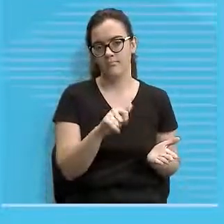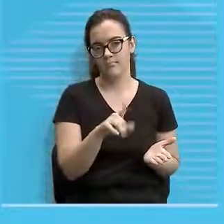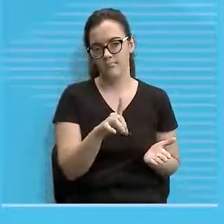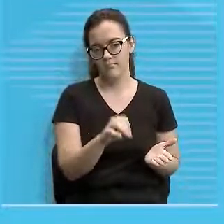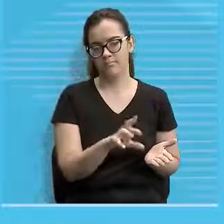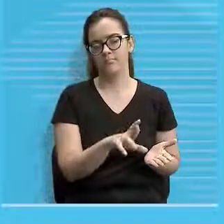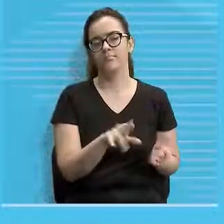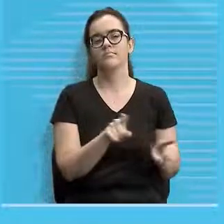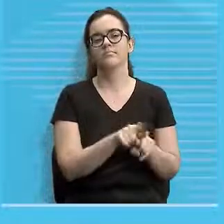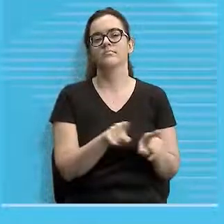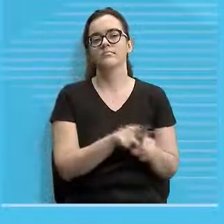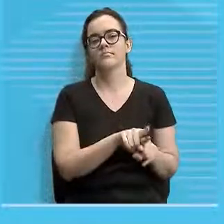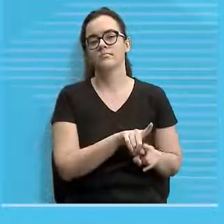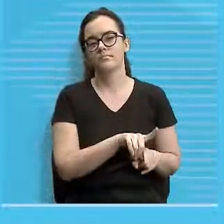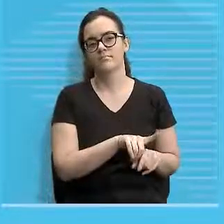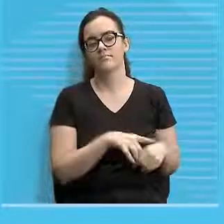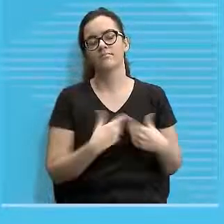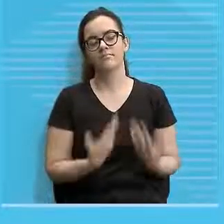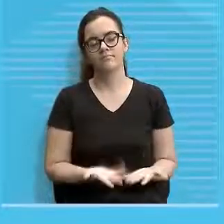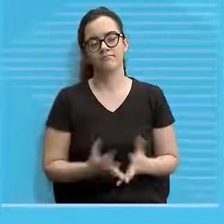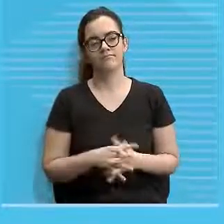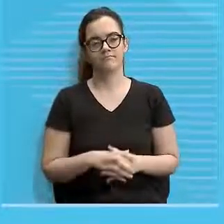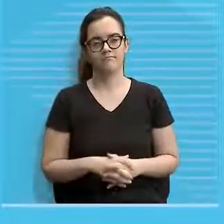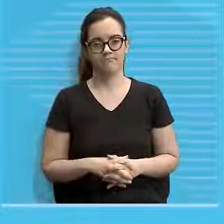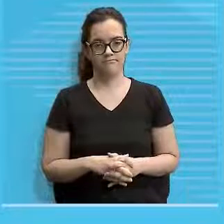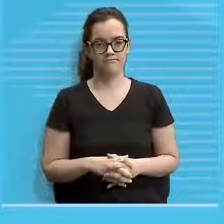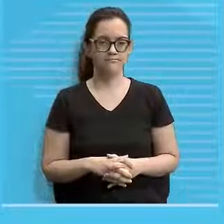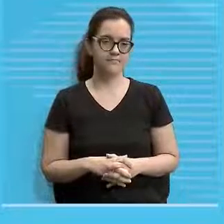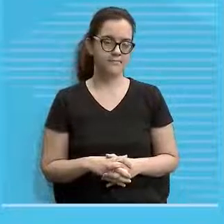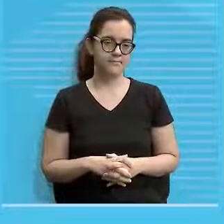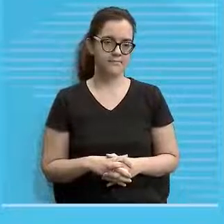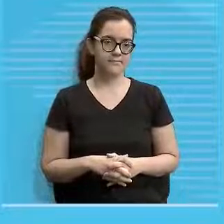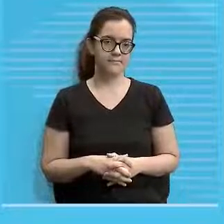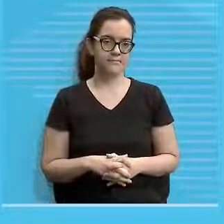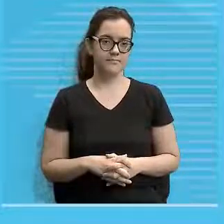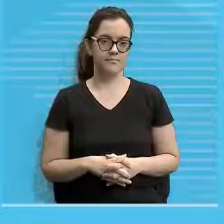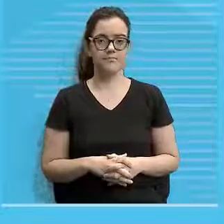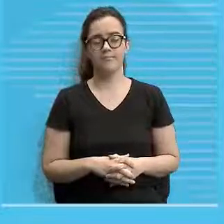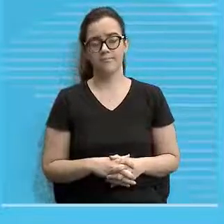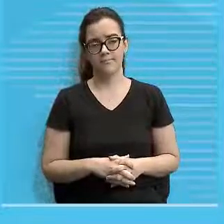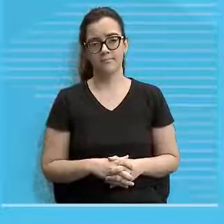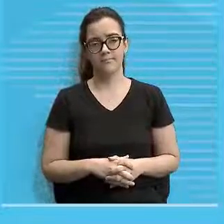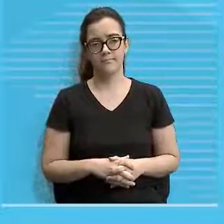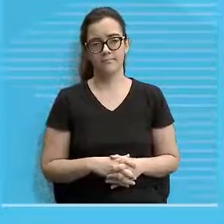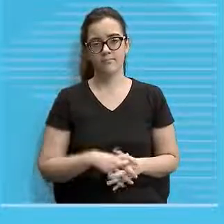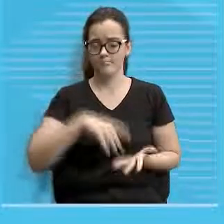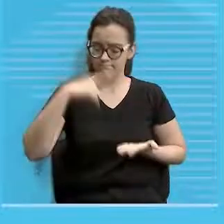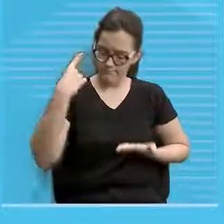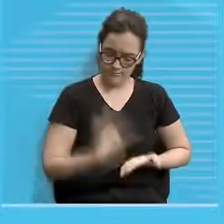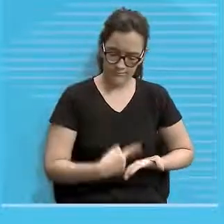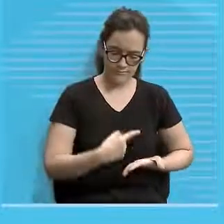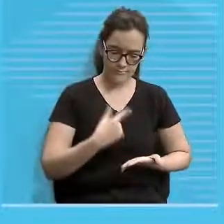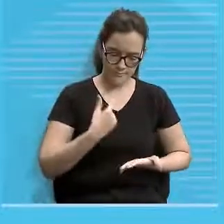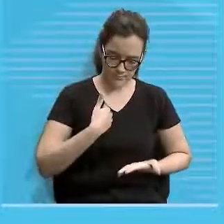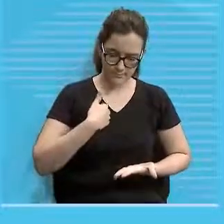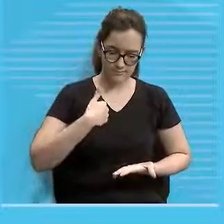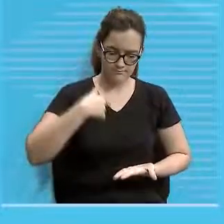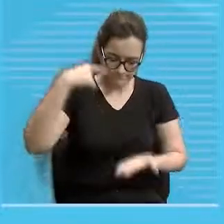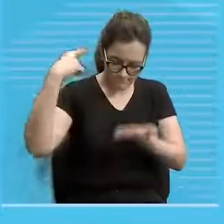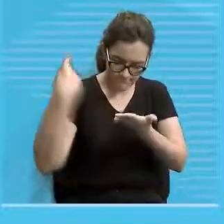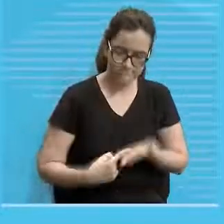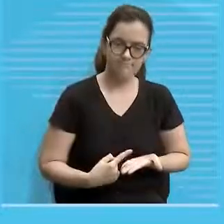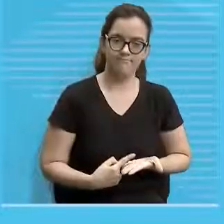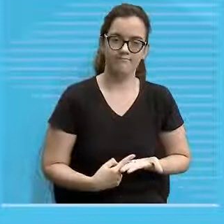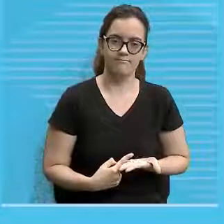da tarde. Então, uma questão de compromisso, de autodisciplina. É aquela ideia de que a gente não precisa ficar